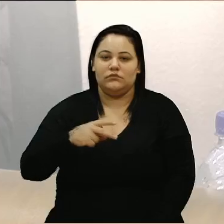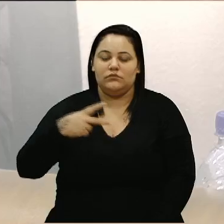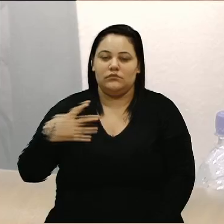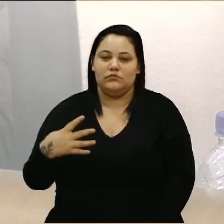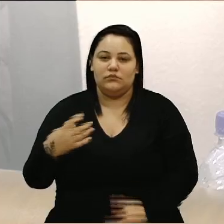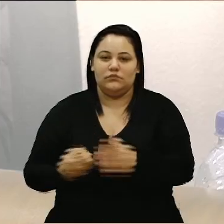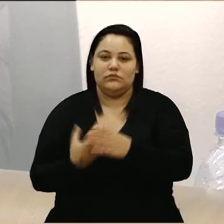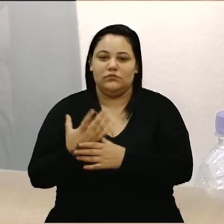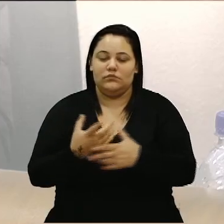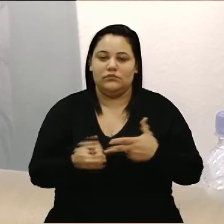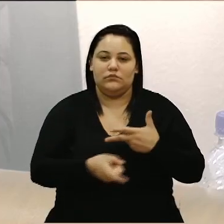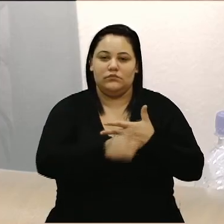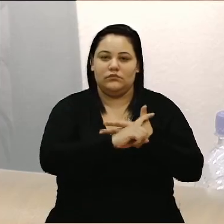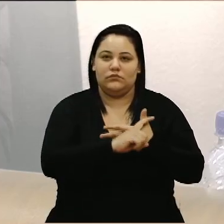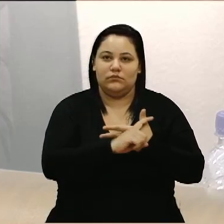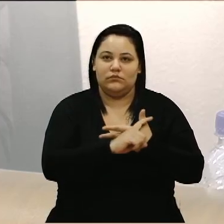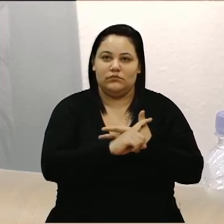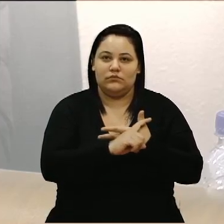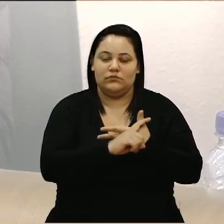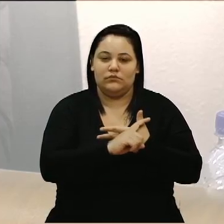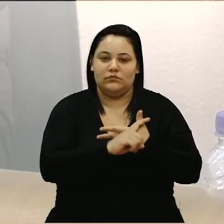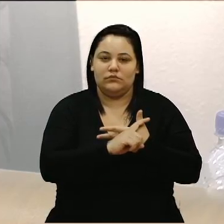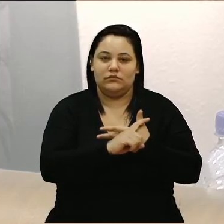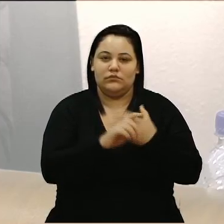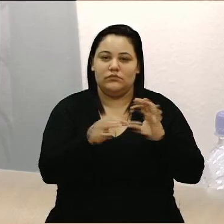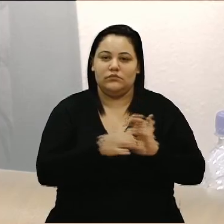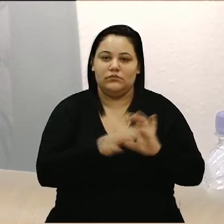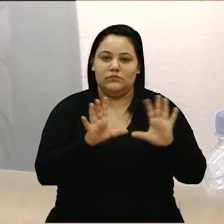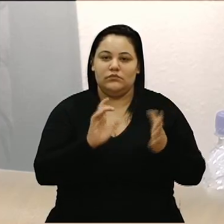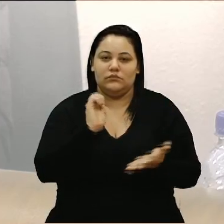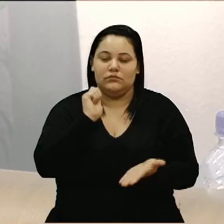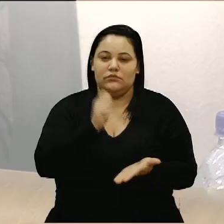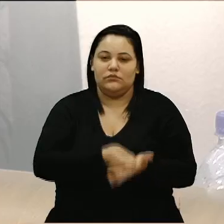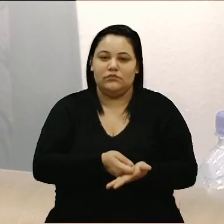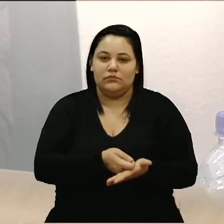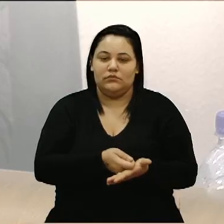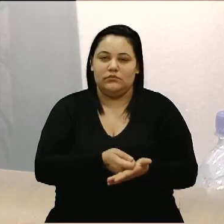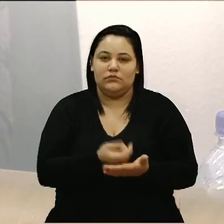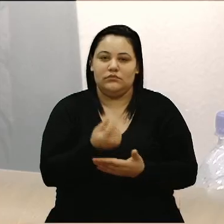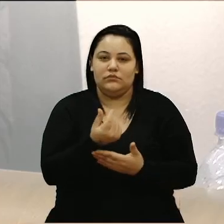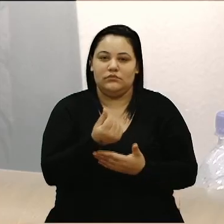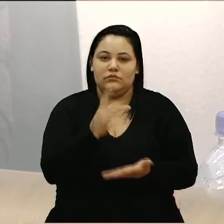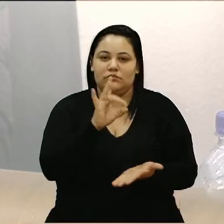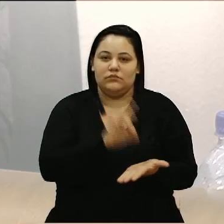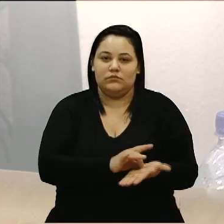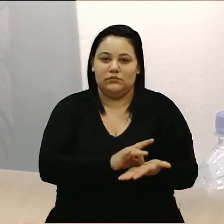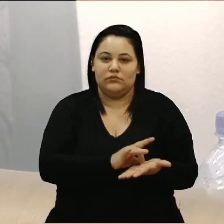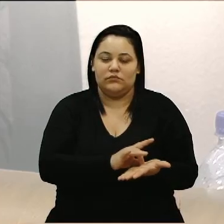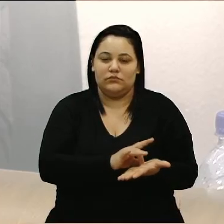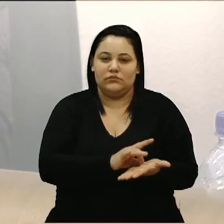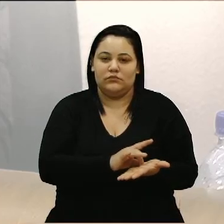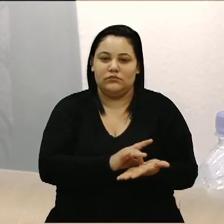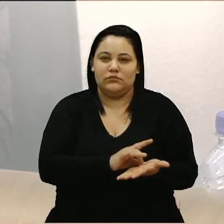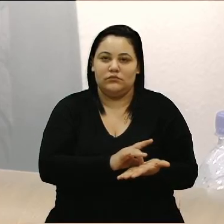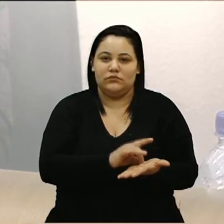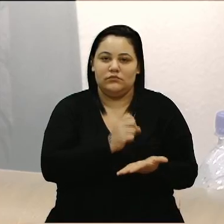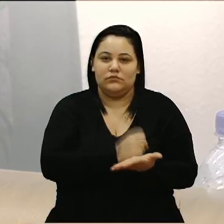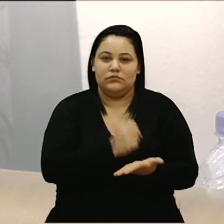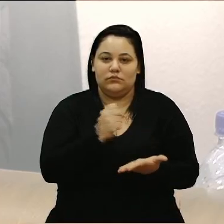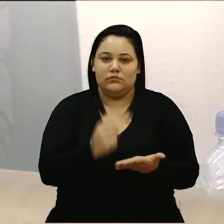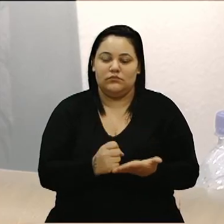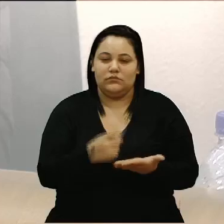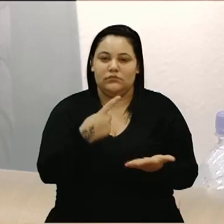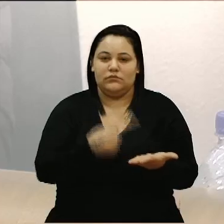153/2024, de autoria do Poder Executivo, que autoriza o pagamento do custo fixo do valor estabelecido em contrato